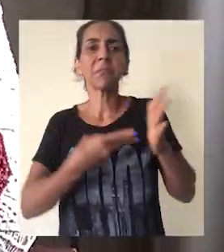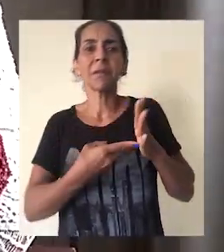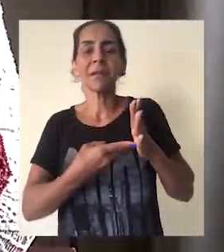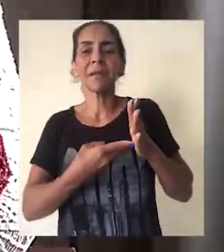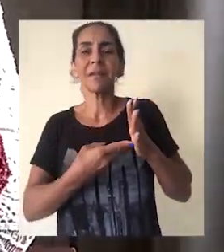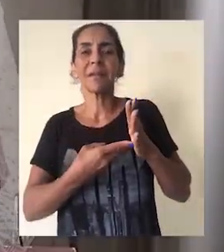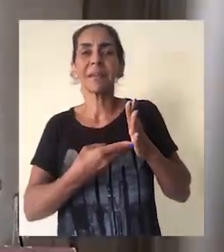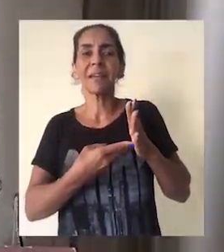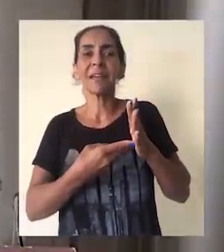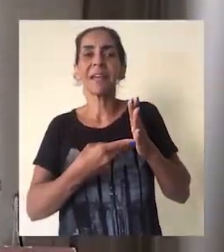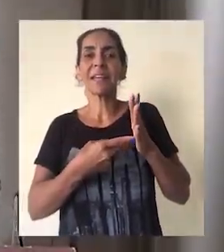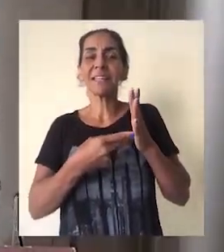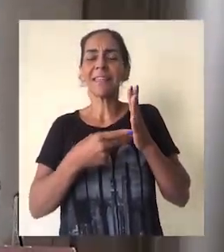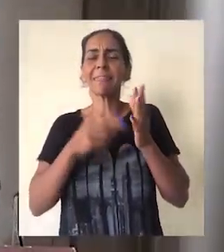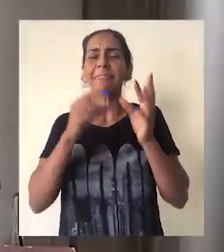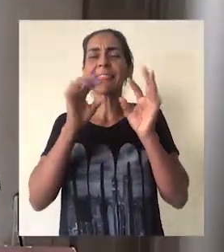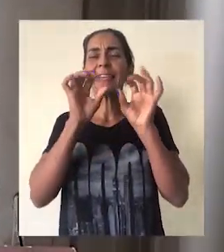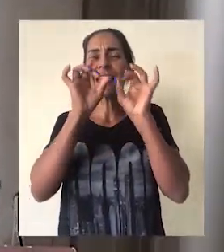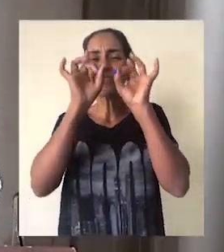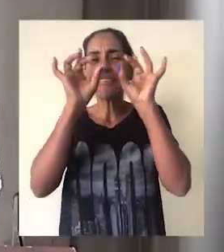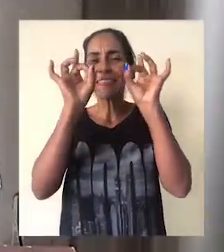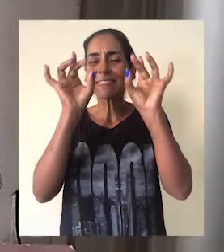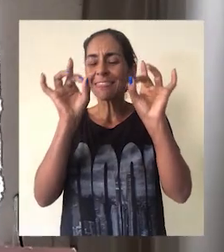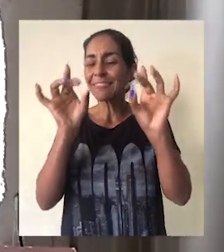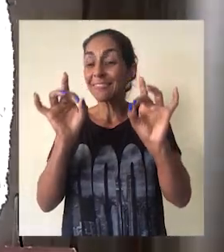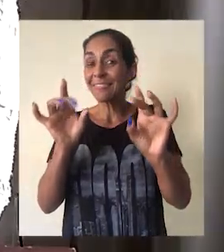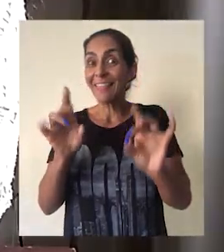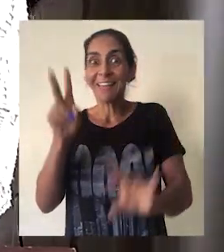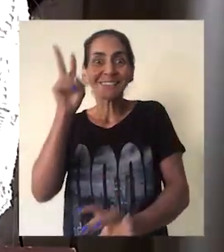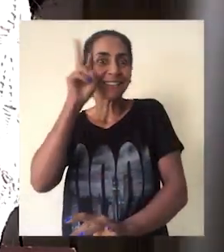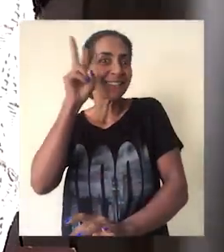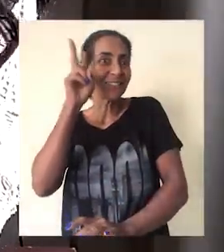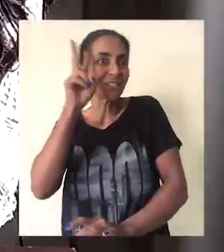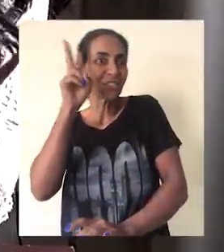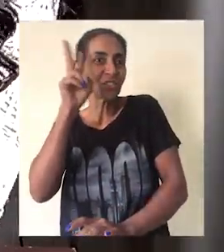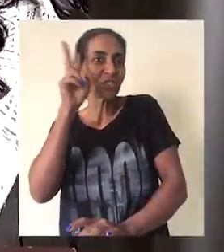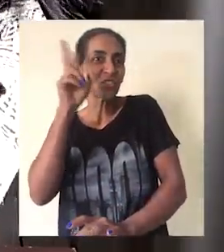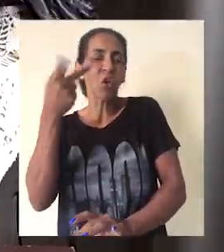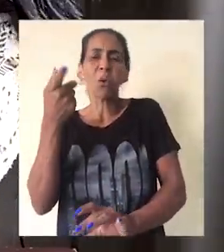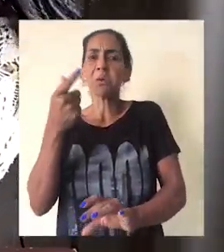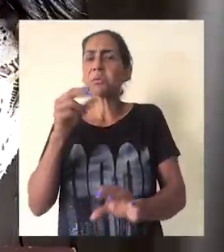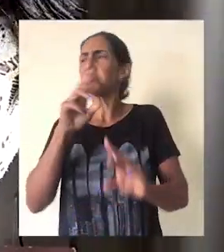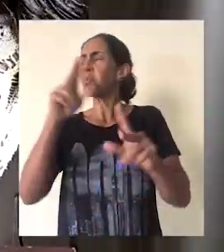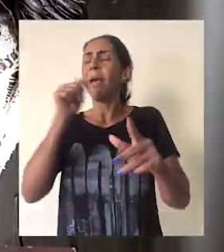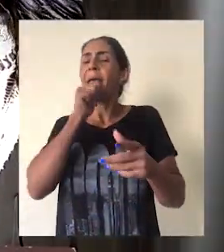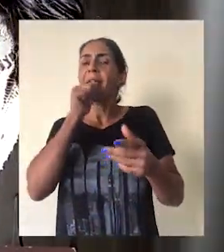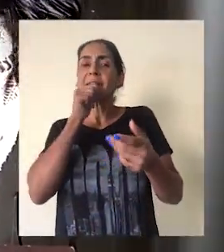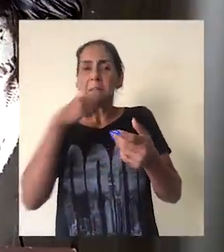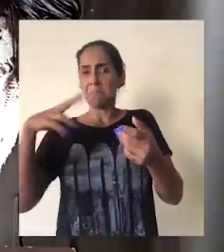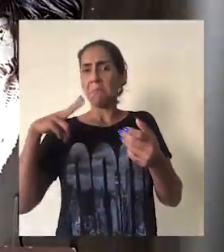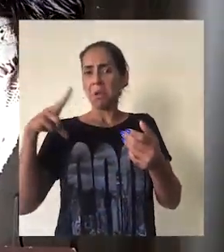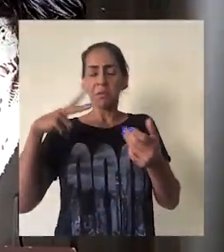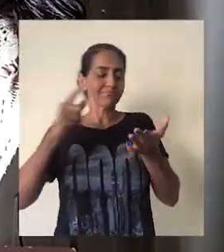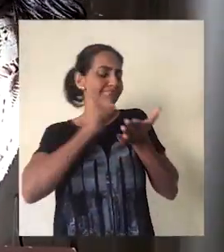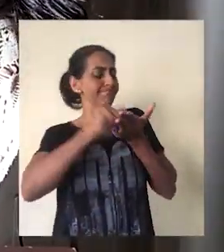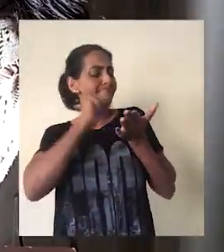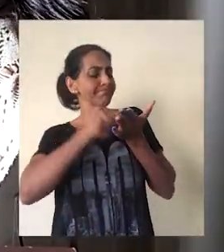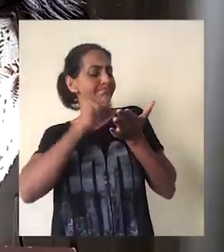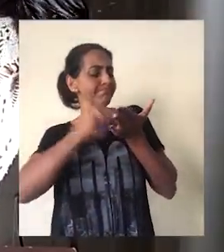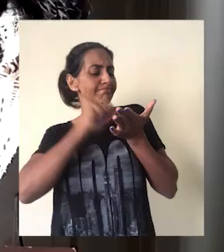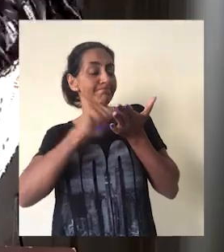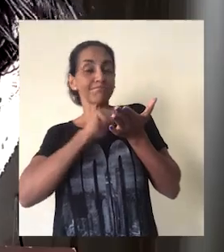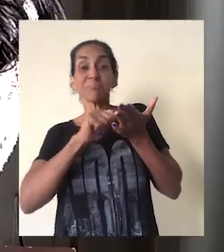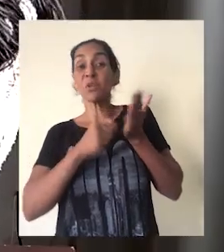Bram Stoker, detalhes sobre a história, coisas que ele foi escrevendo, anotando,